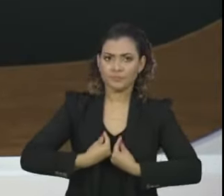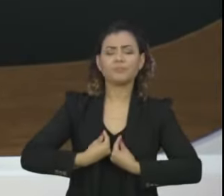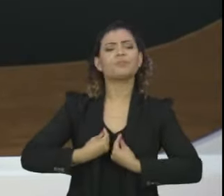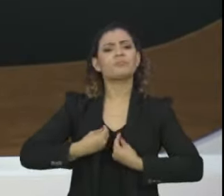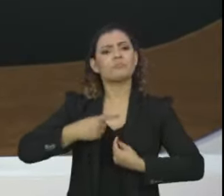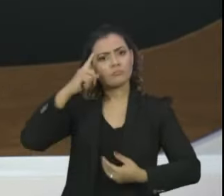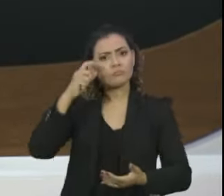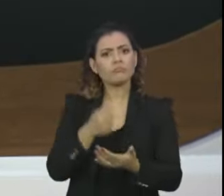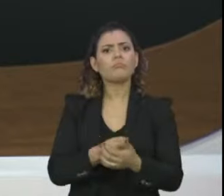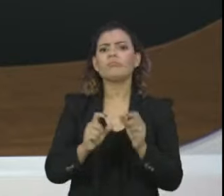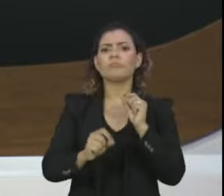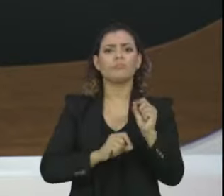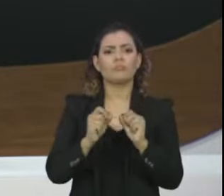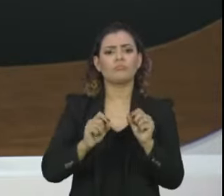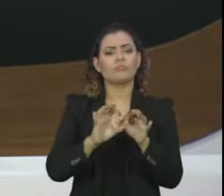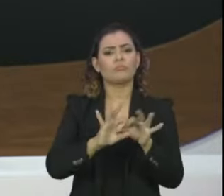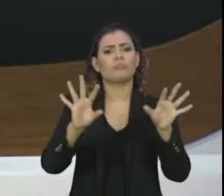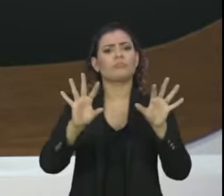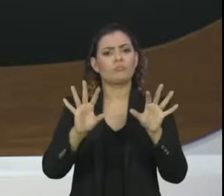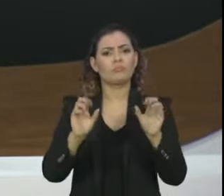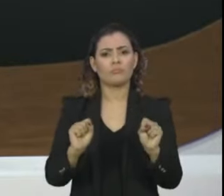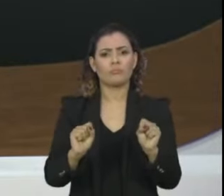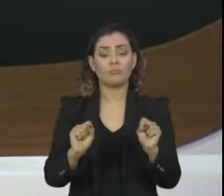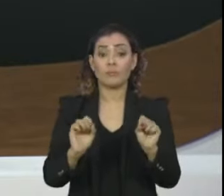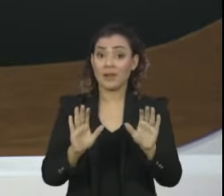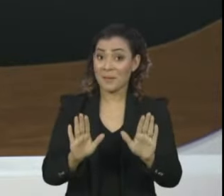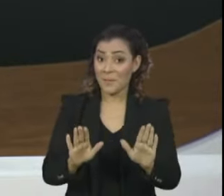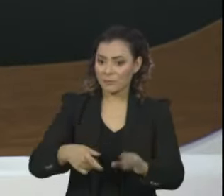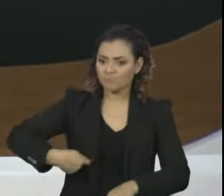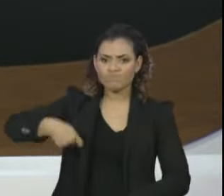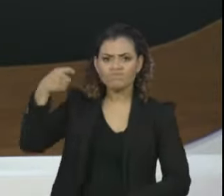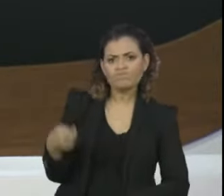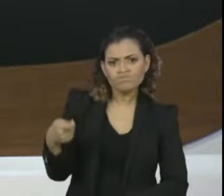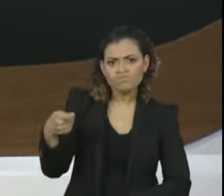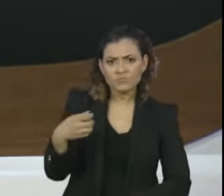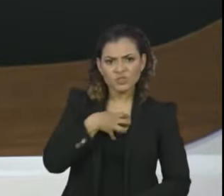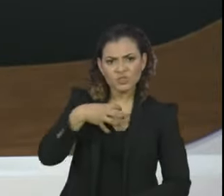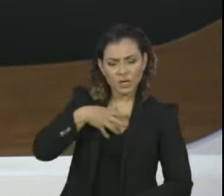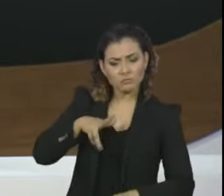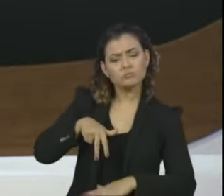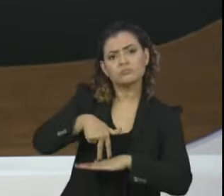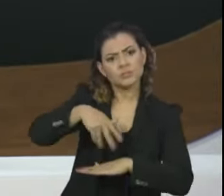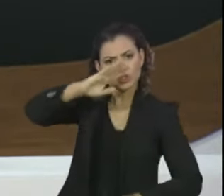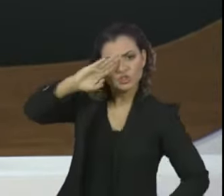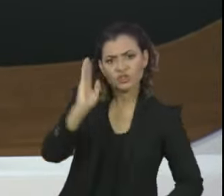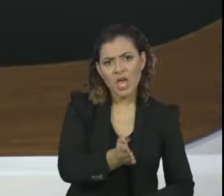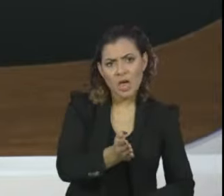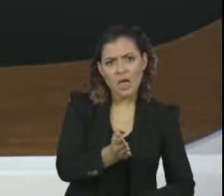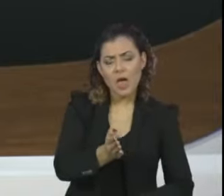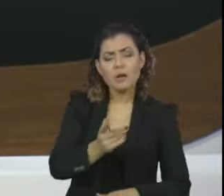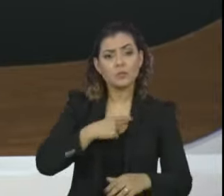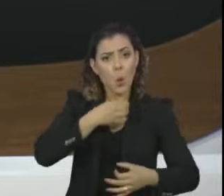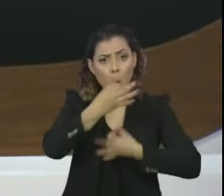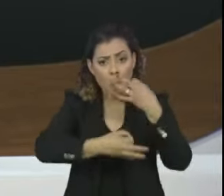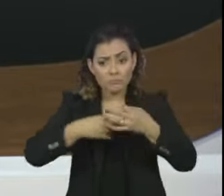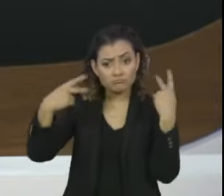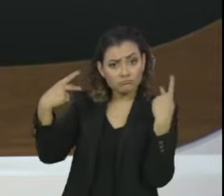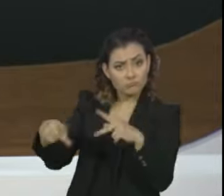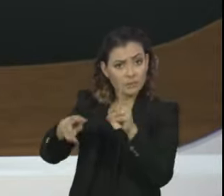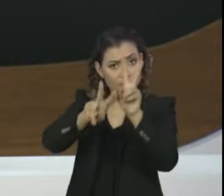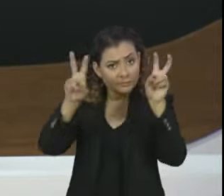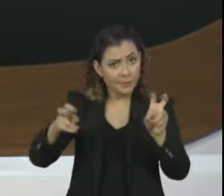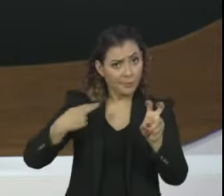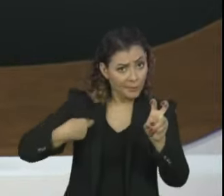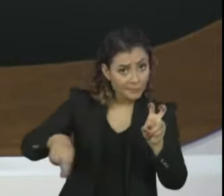forma monocrática a sua é a costura firme e a forma sempre muito Direta com que ele se manifeste em